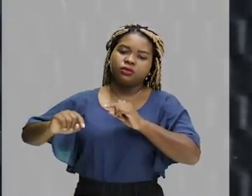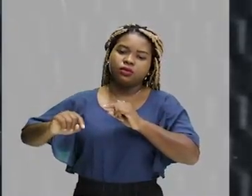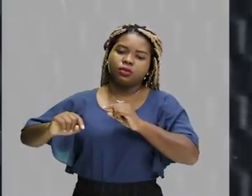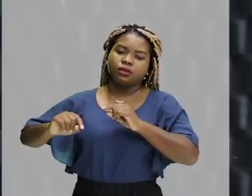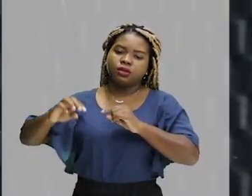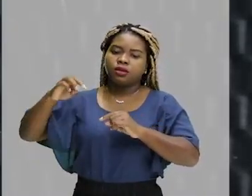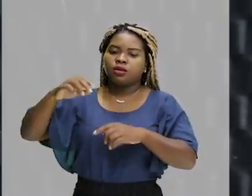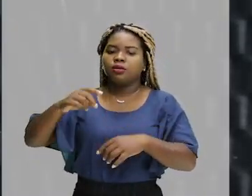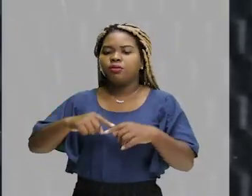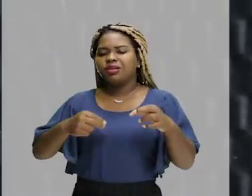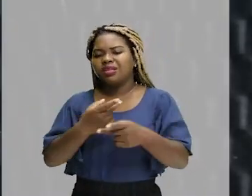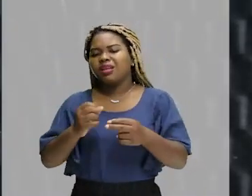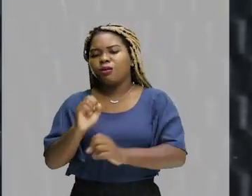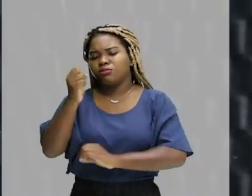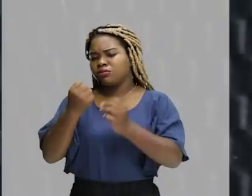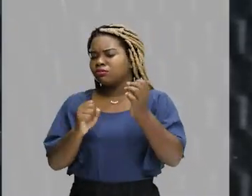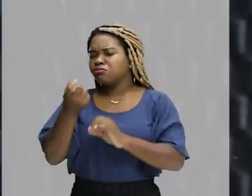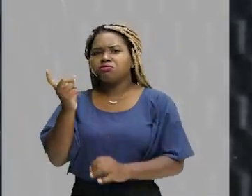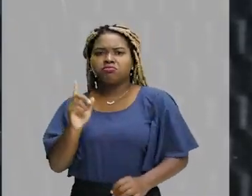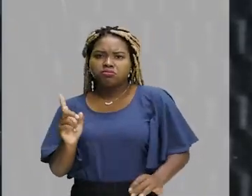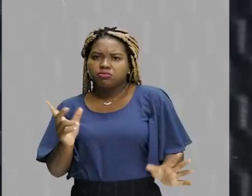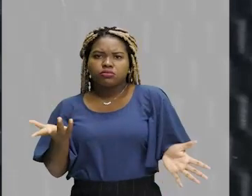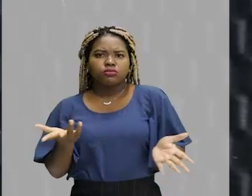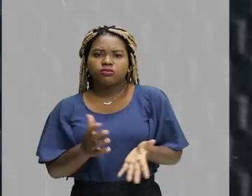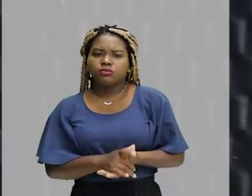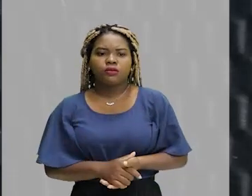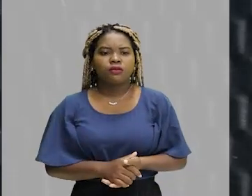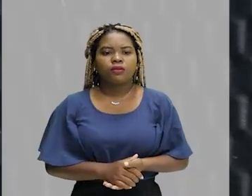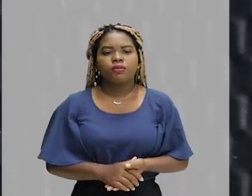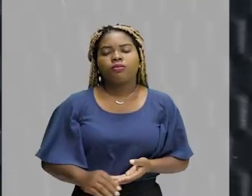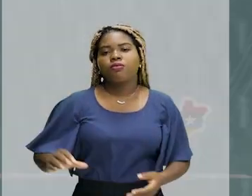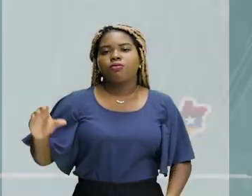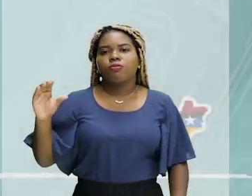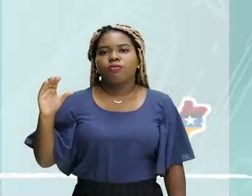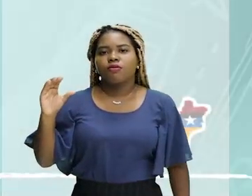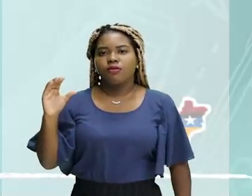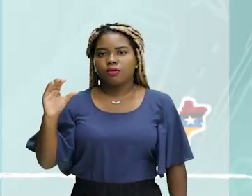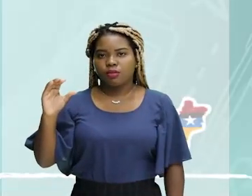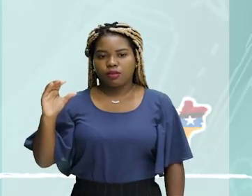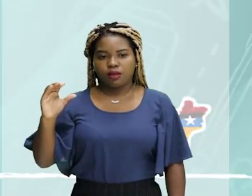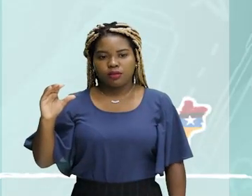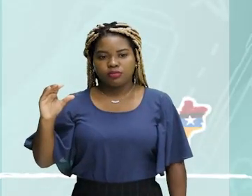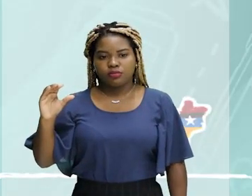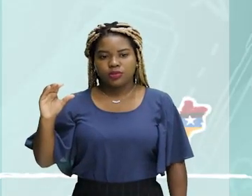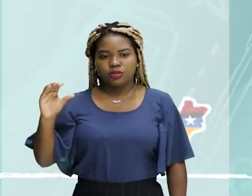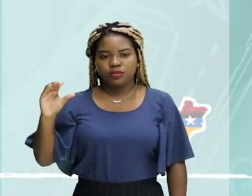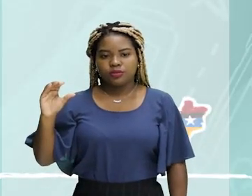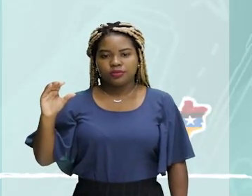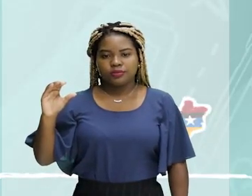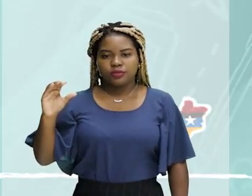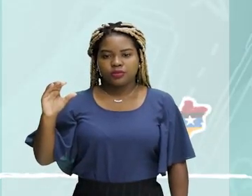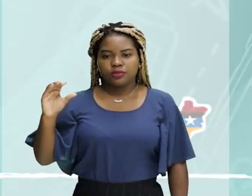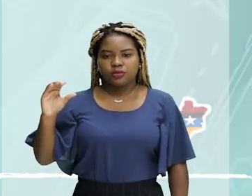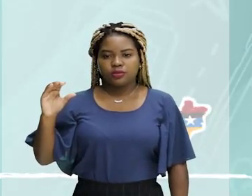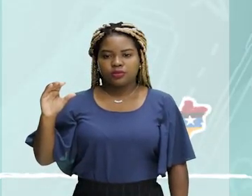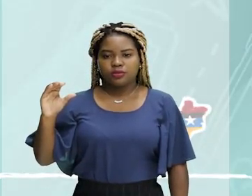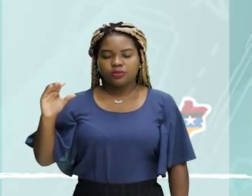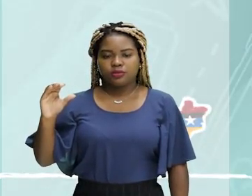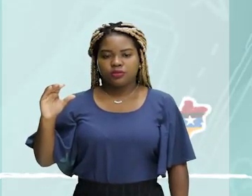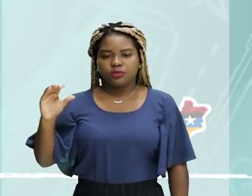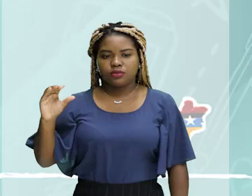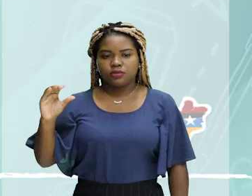até um crime cultural. Não podemos, tá? Letra C. Para fazer o artesanato é preciso ter formação em nível